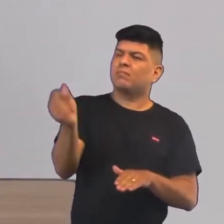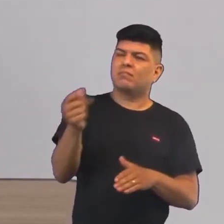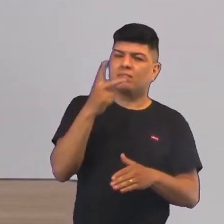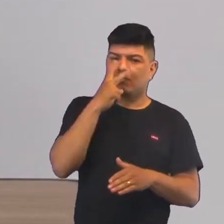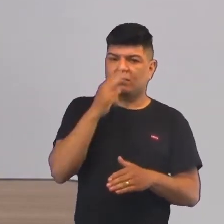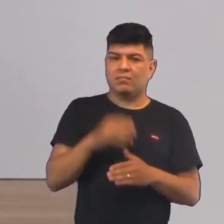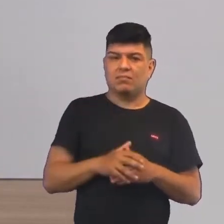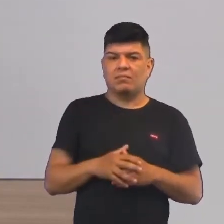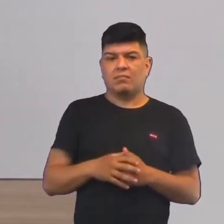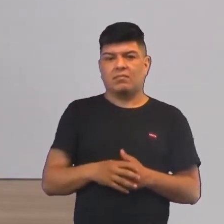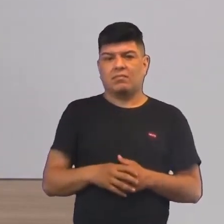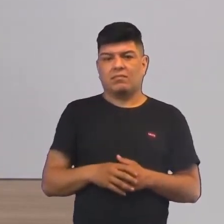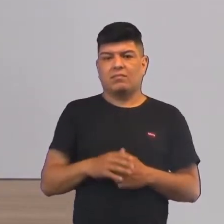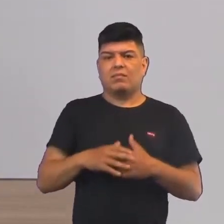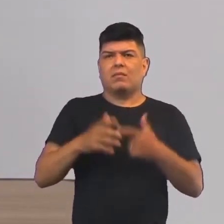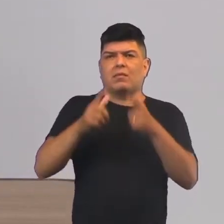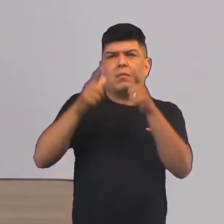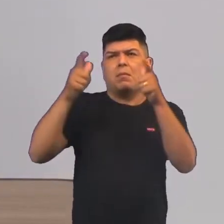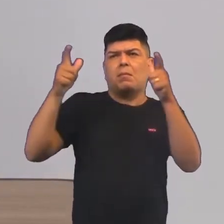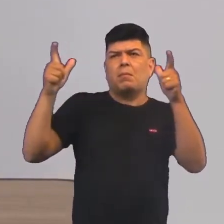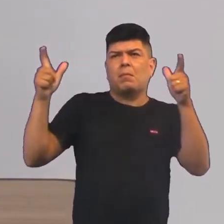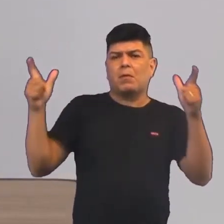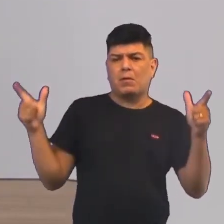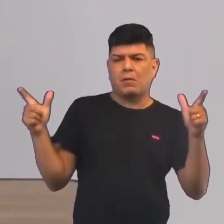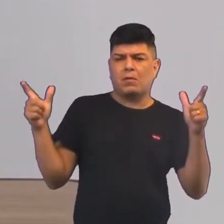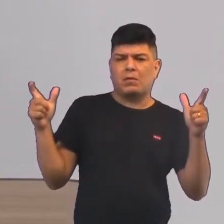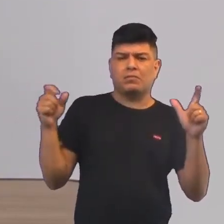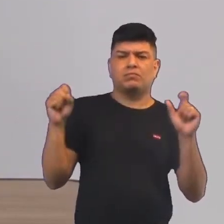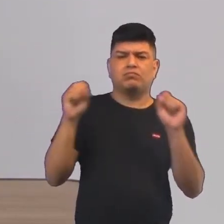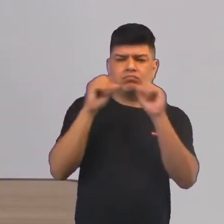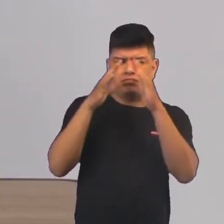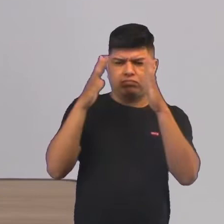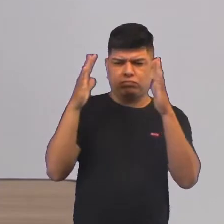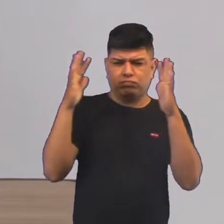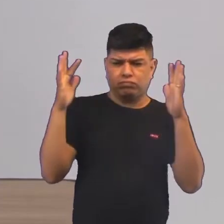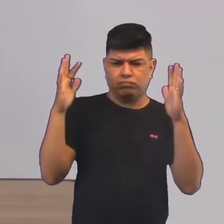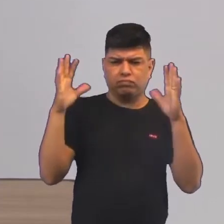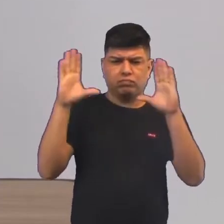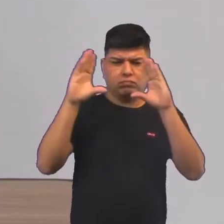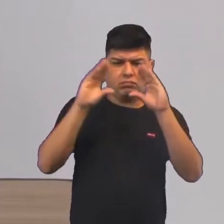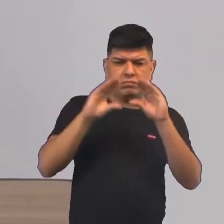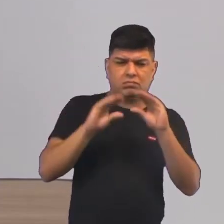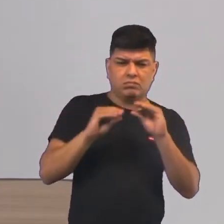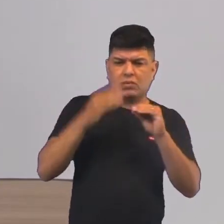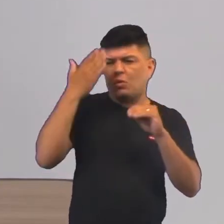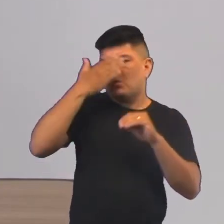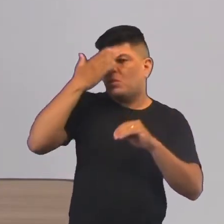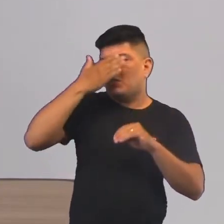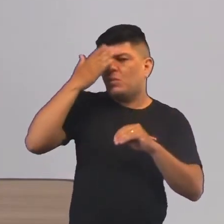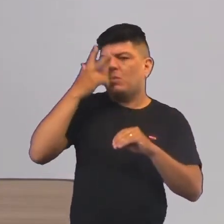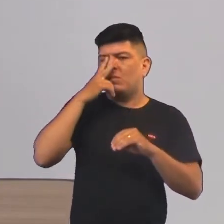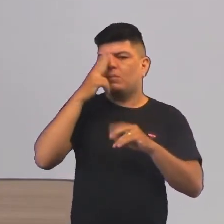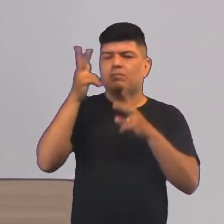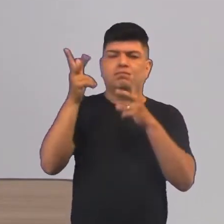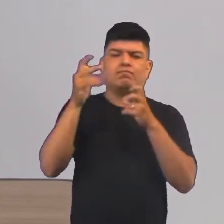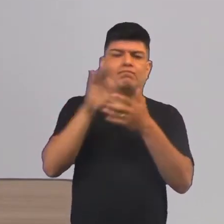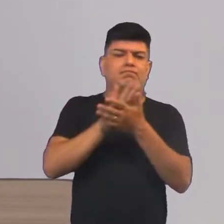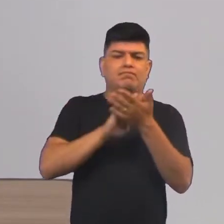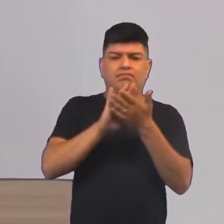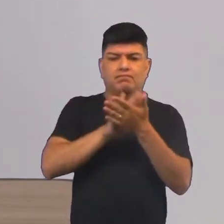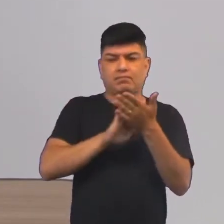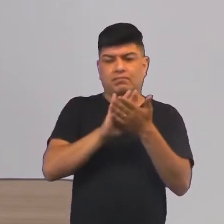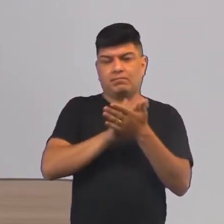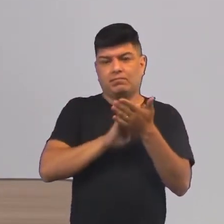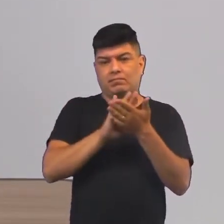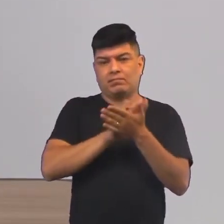está, você já percebeu ela mais cheia, como se ela estivesse bem brilhante, e tem a noite que ela está mais apagada, como se você não percebesse